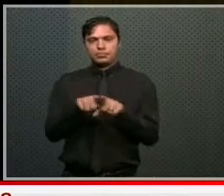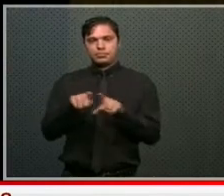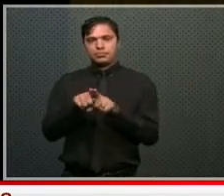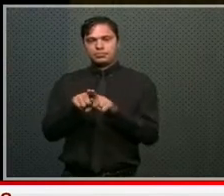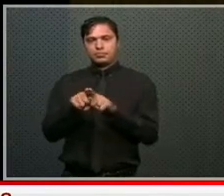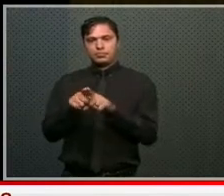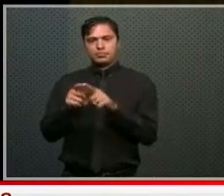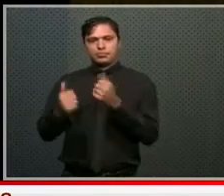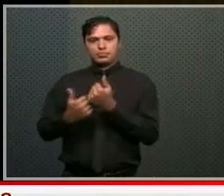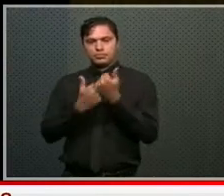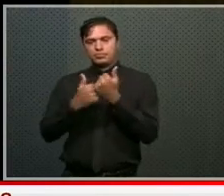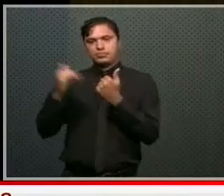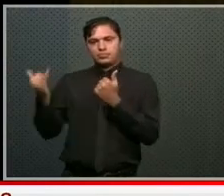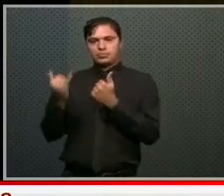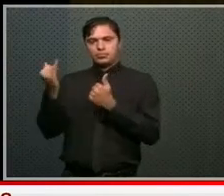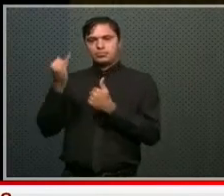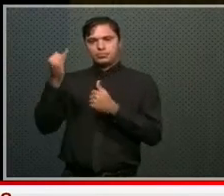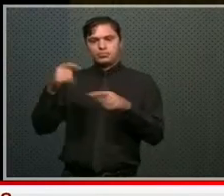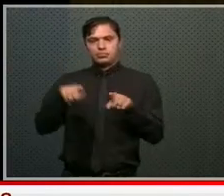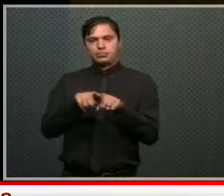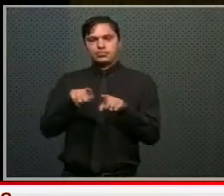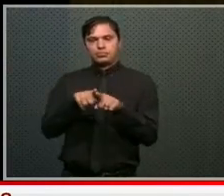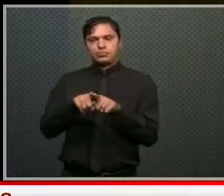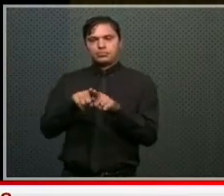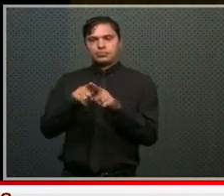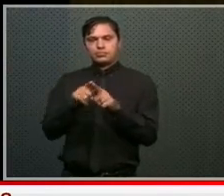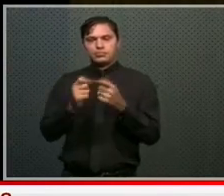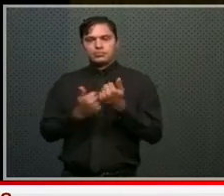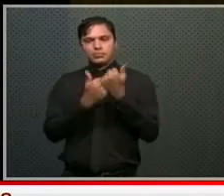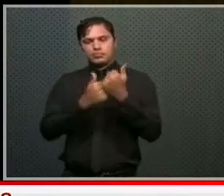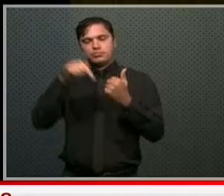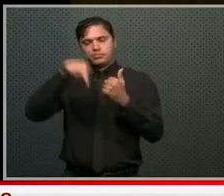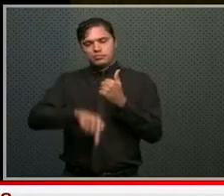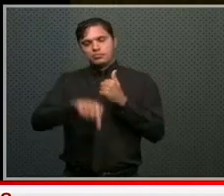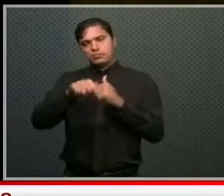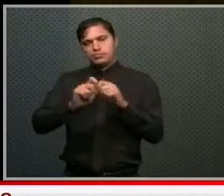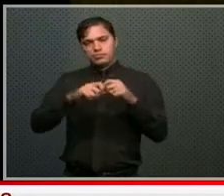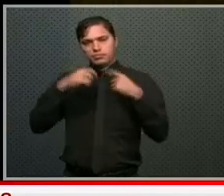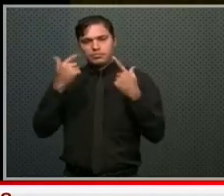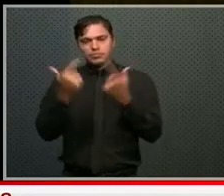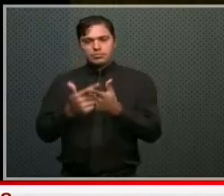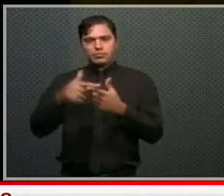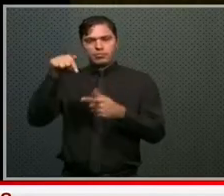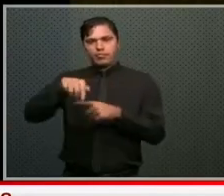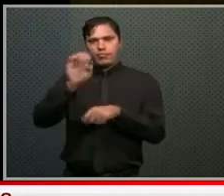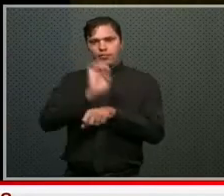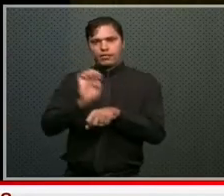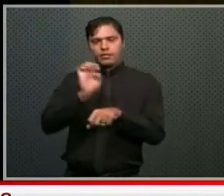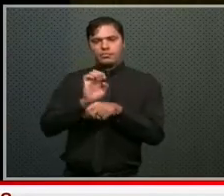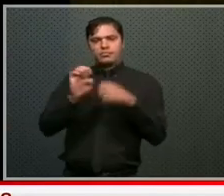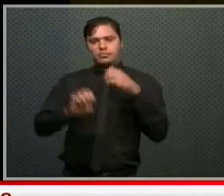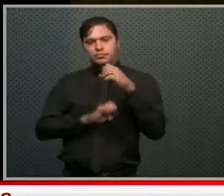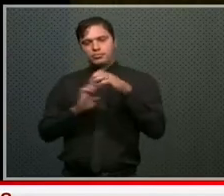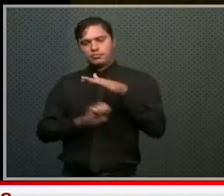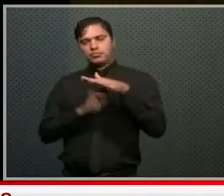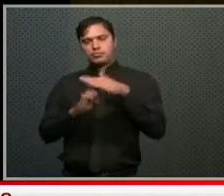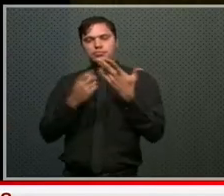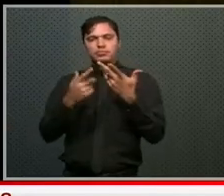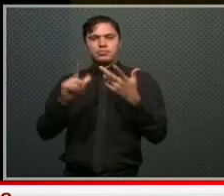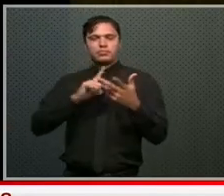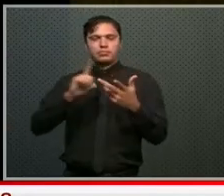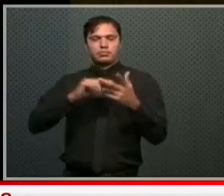sabe da importância de termos também o apoio desta casa para que essa empresa pública também tem minha vida longa